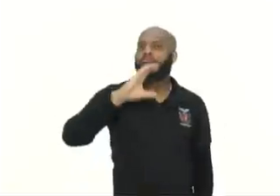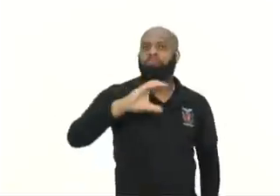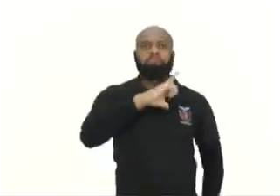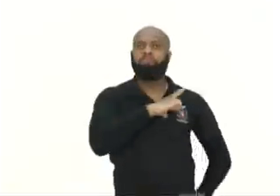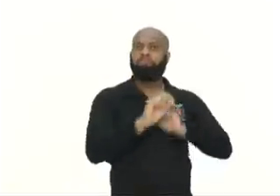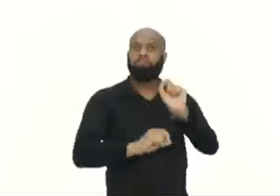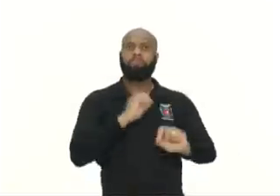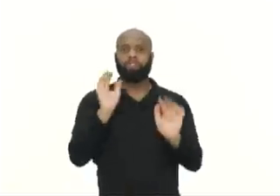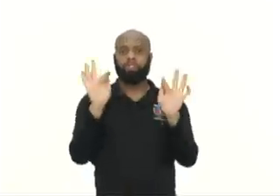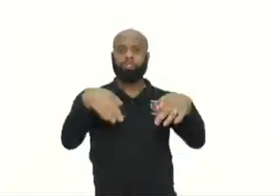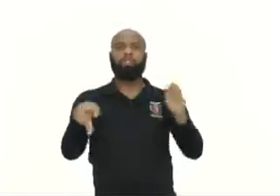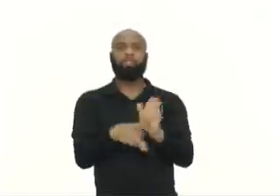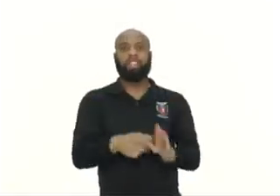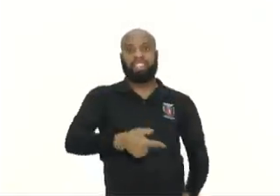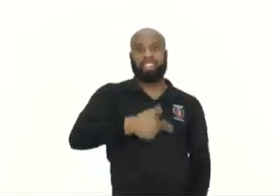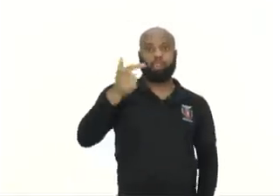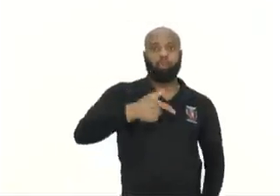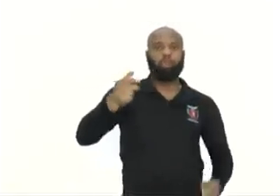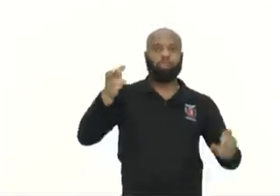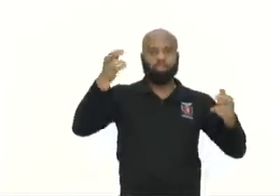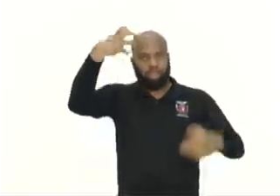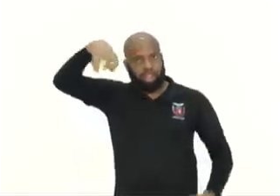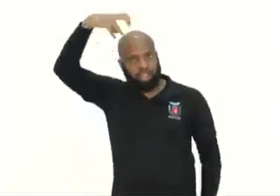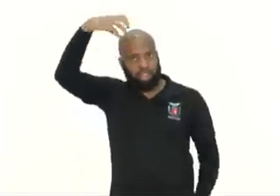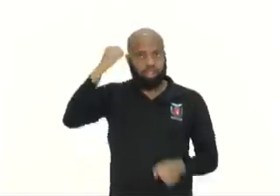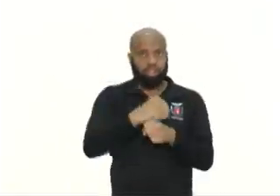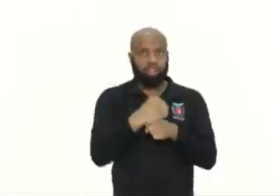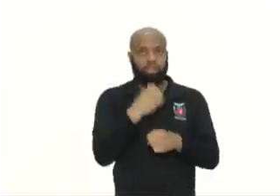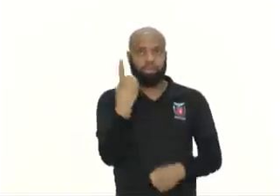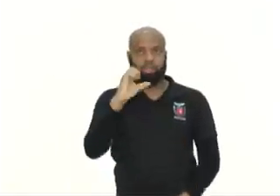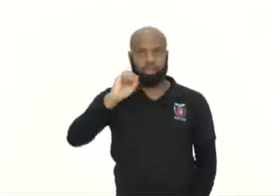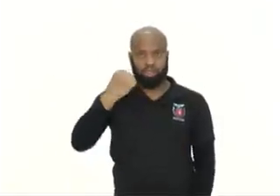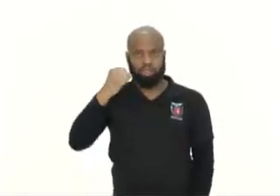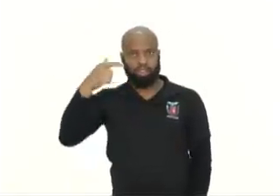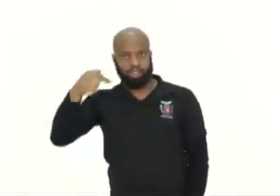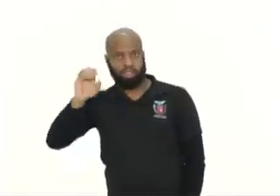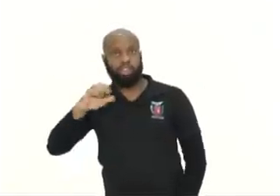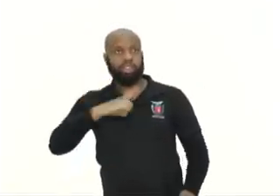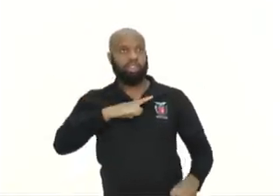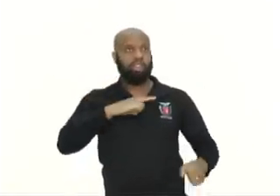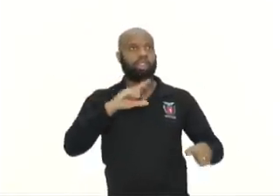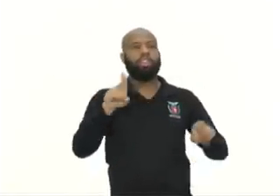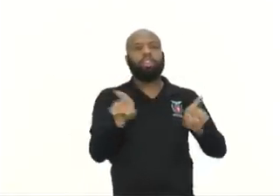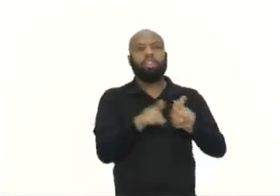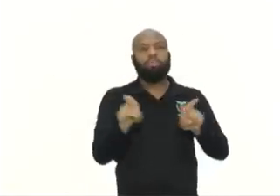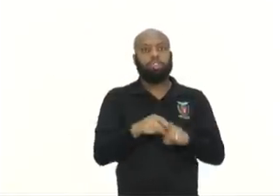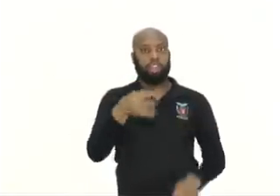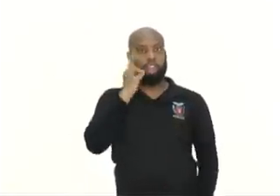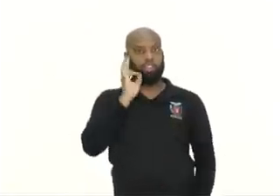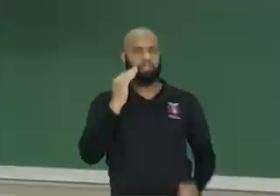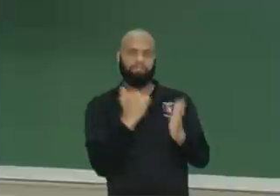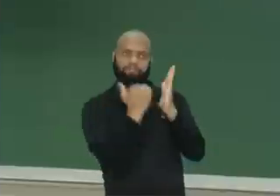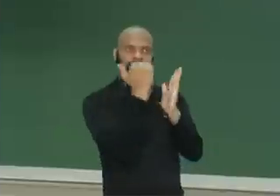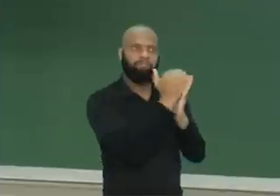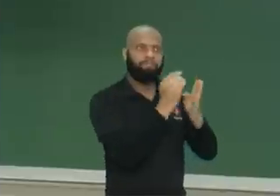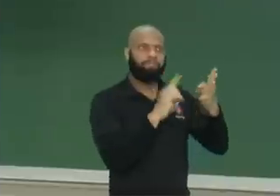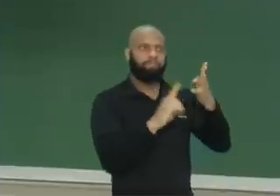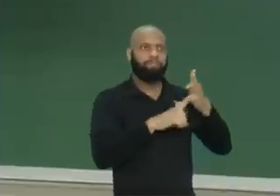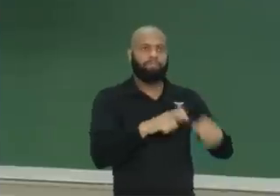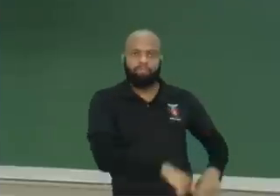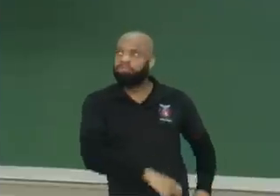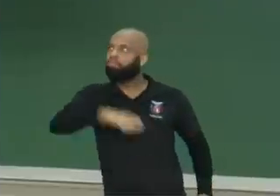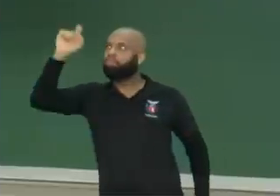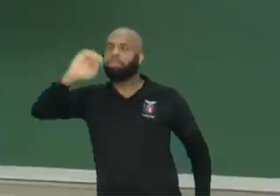C, o fim do Segundo Reinado em 1870 e o auge do café. E a alternativa D, a proclamação da